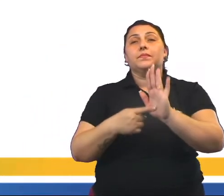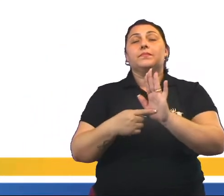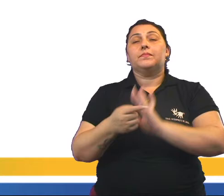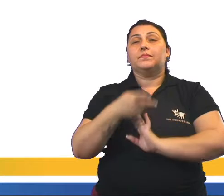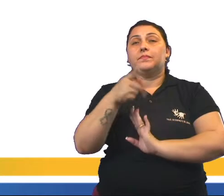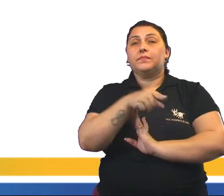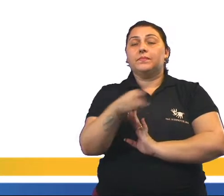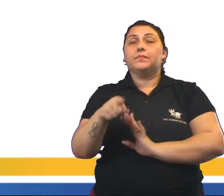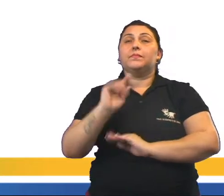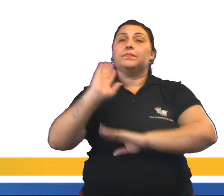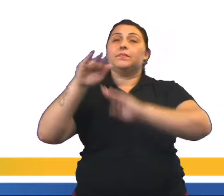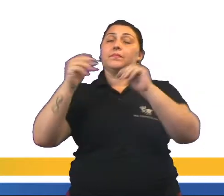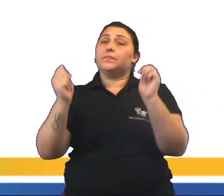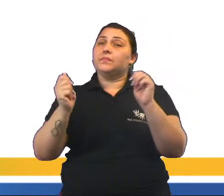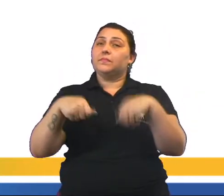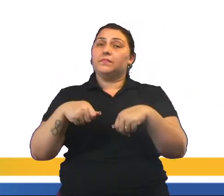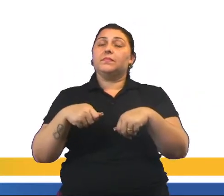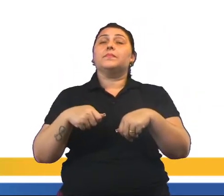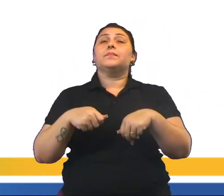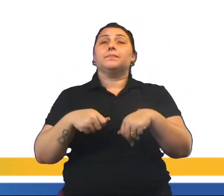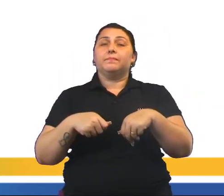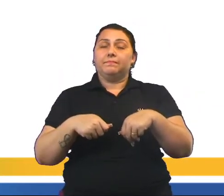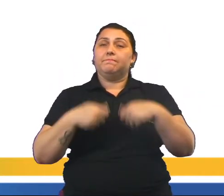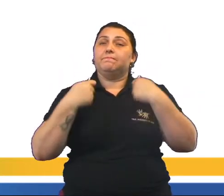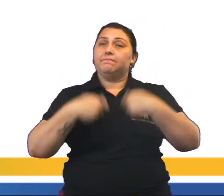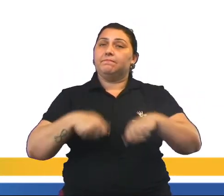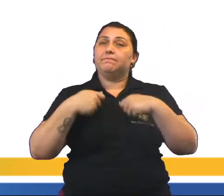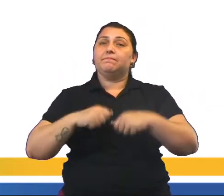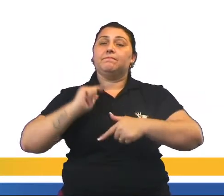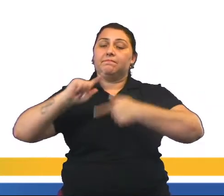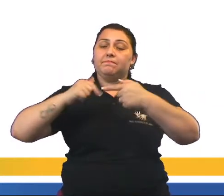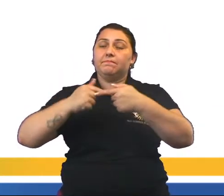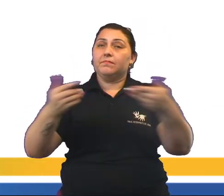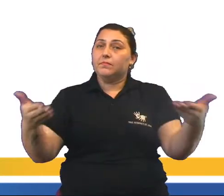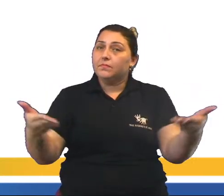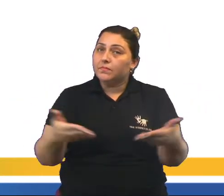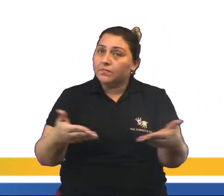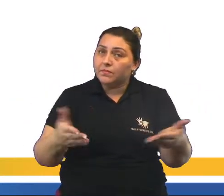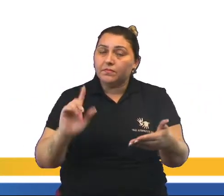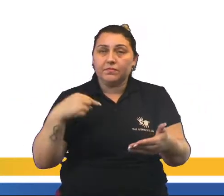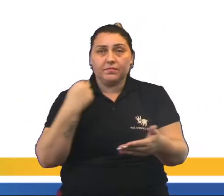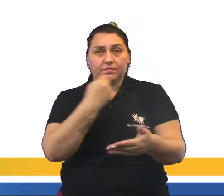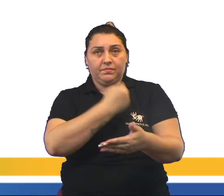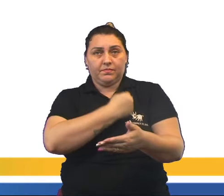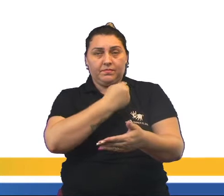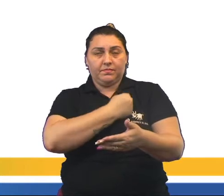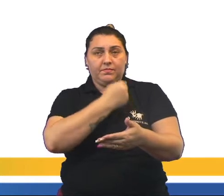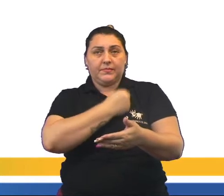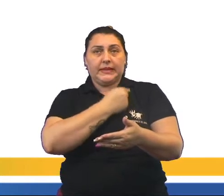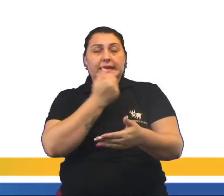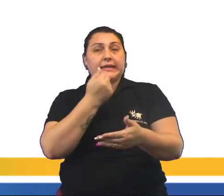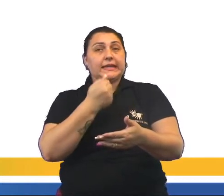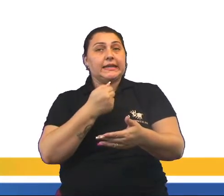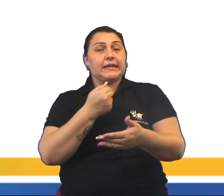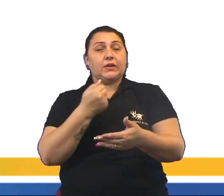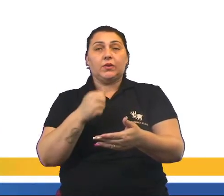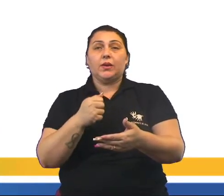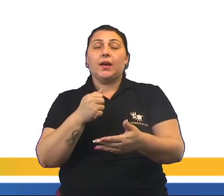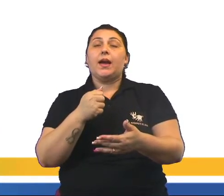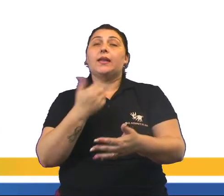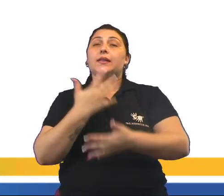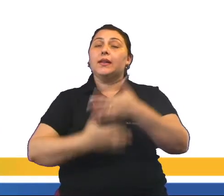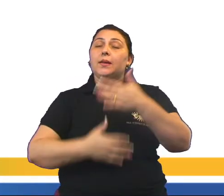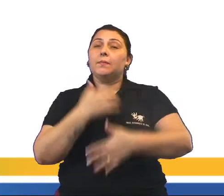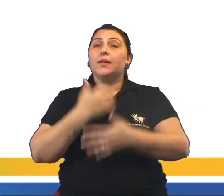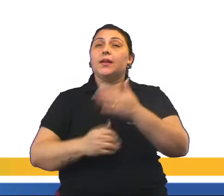vocês, é um desenvolvimento capaz de suprir as necessidades da geração atual, que somos nós, sem comprometer a capacidade